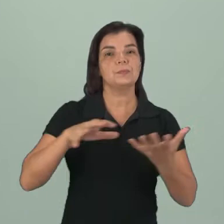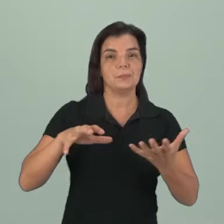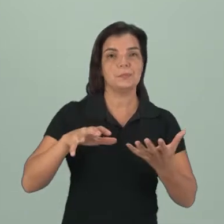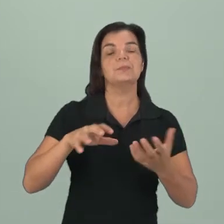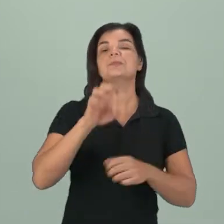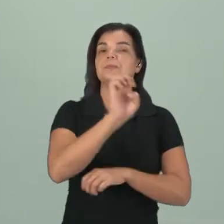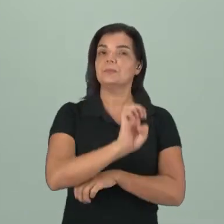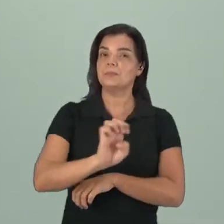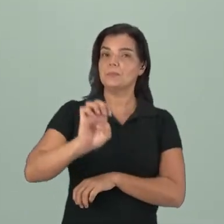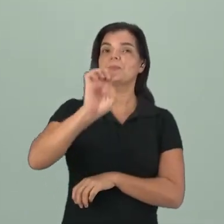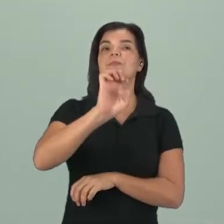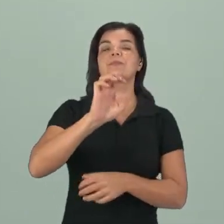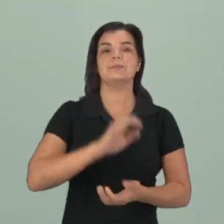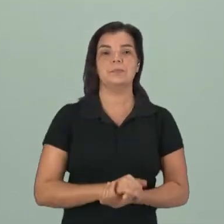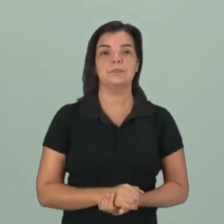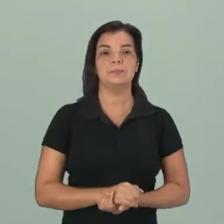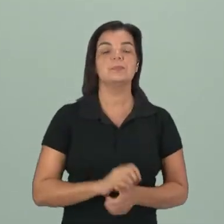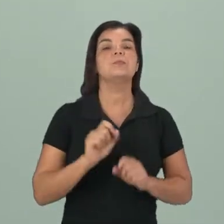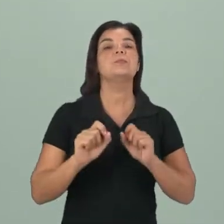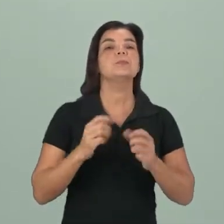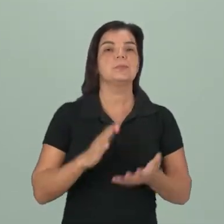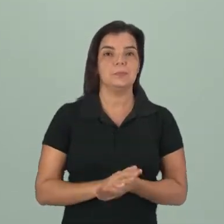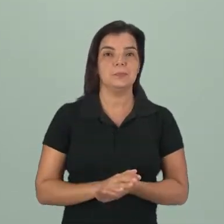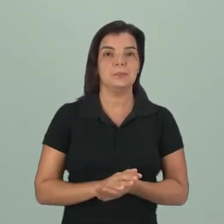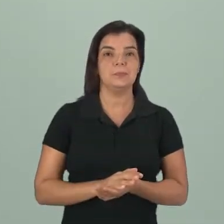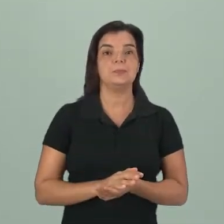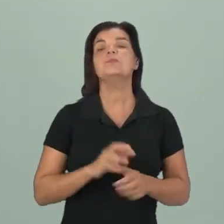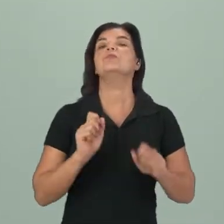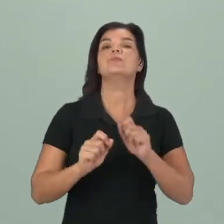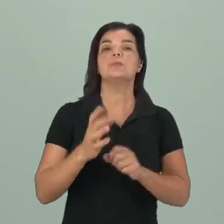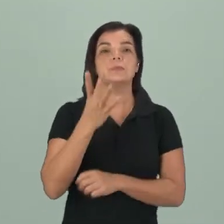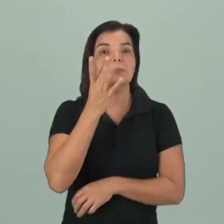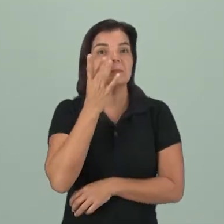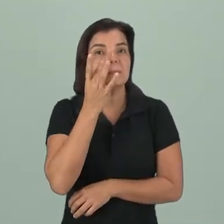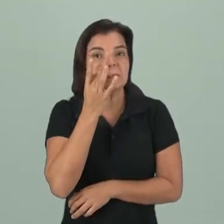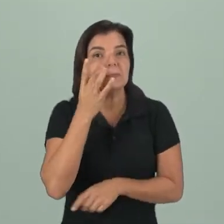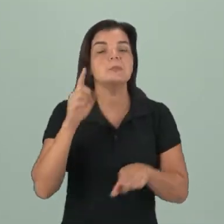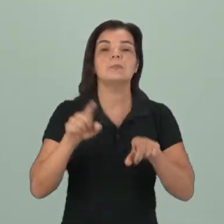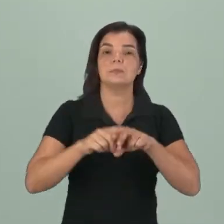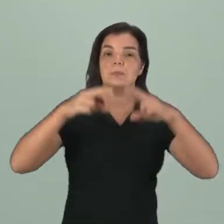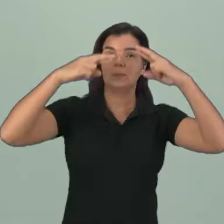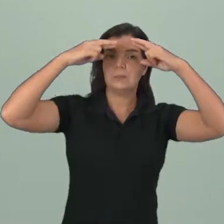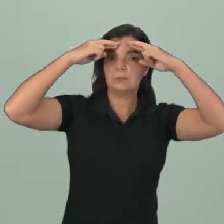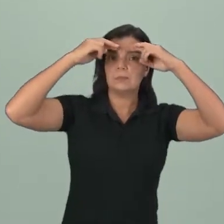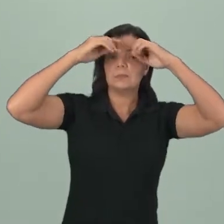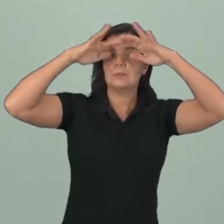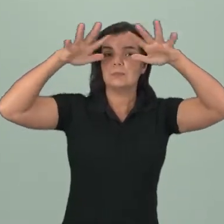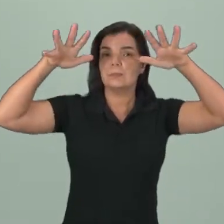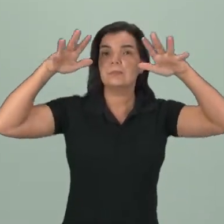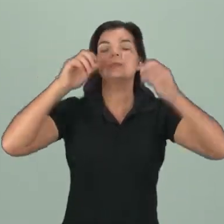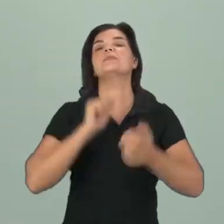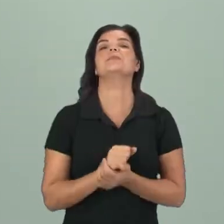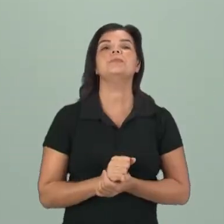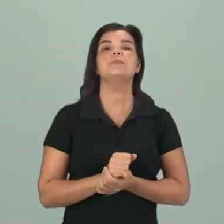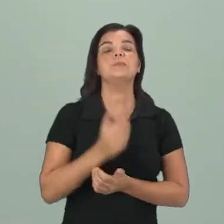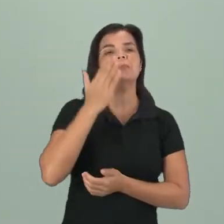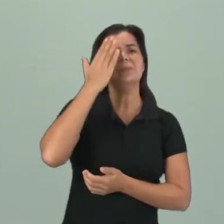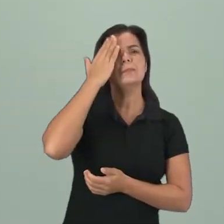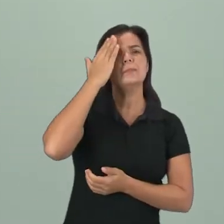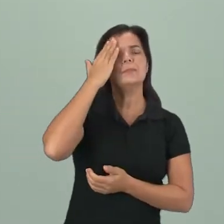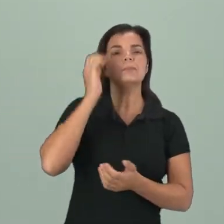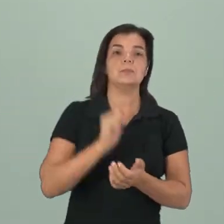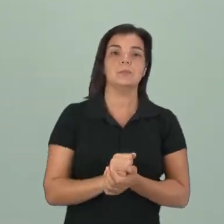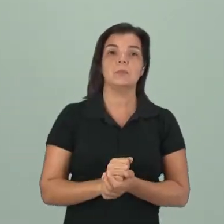A gente vai estudar os movimentos do humanismo e do renascimento. A gente vai meio que entender que